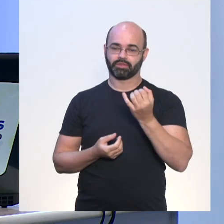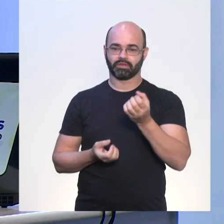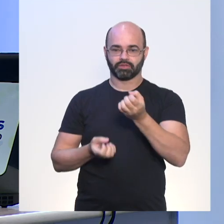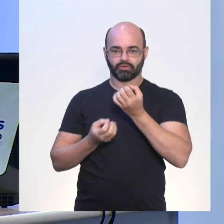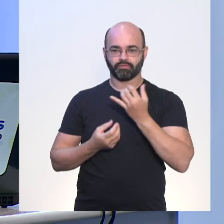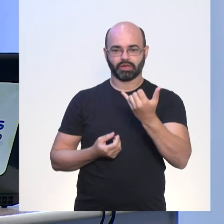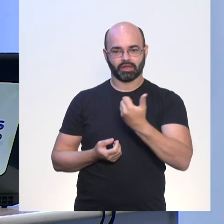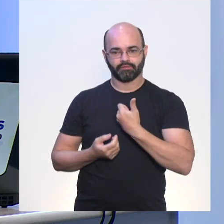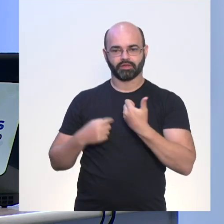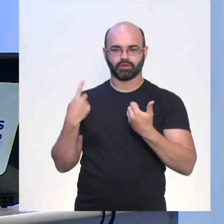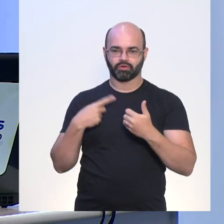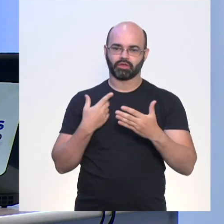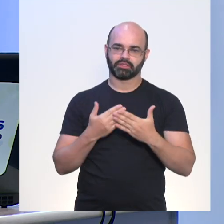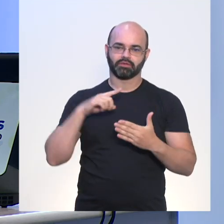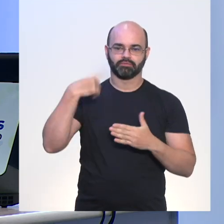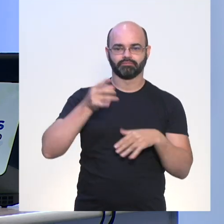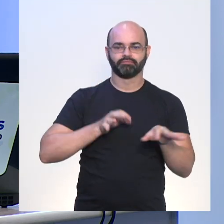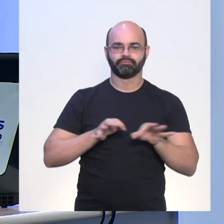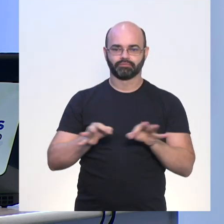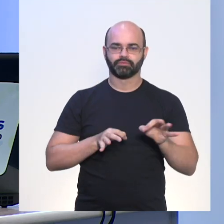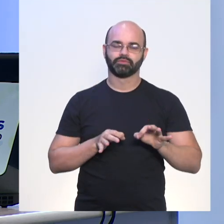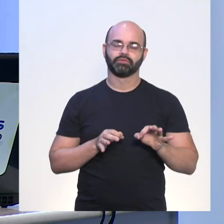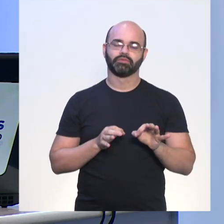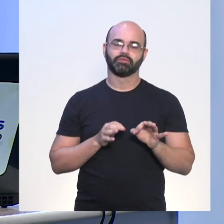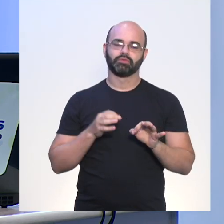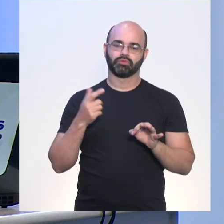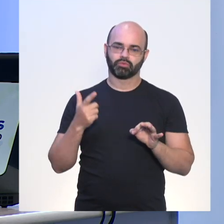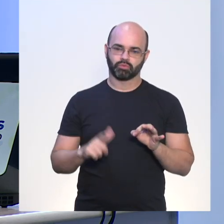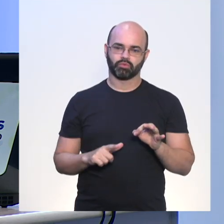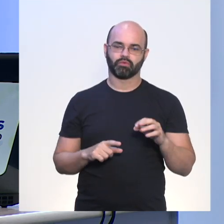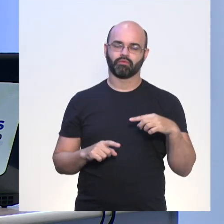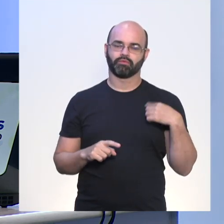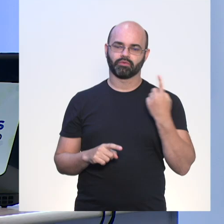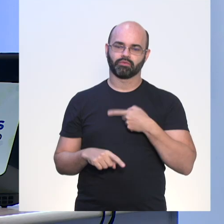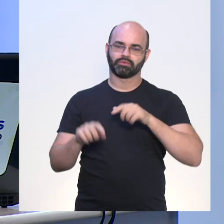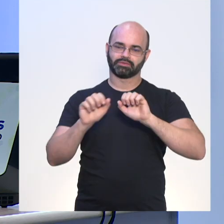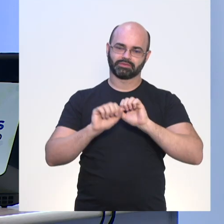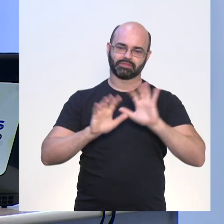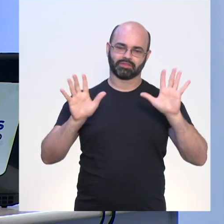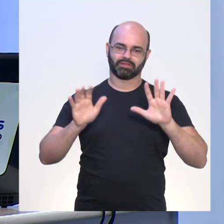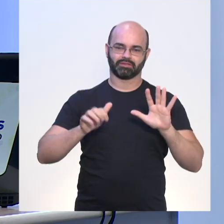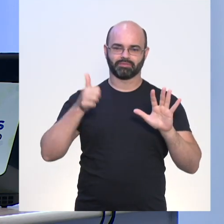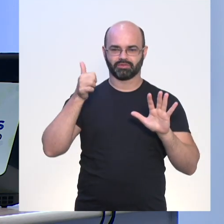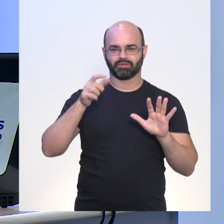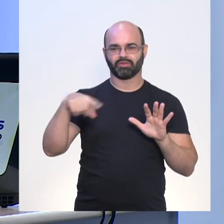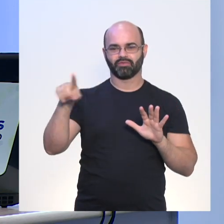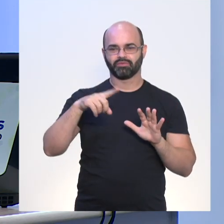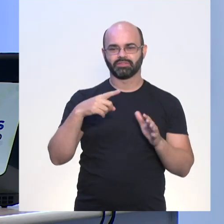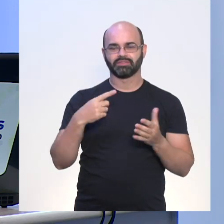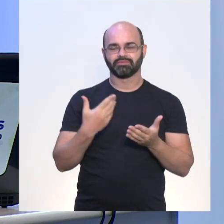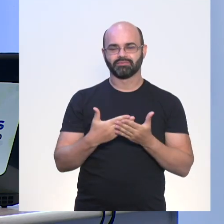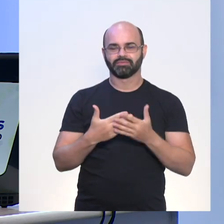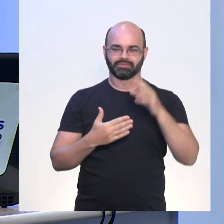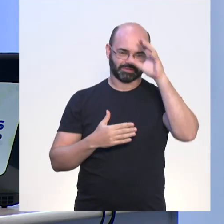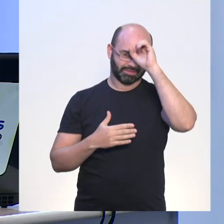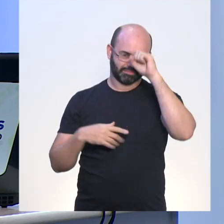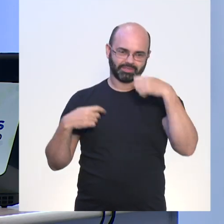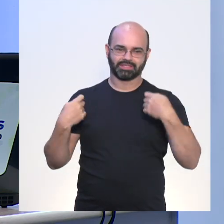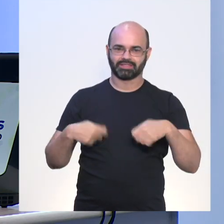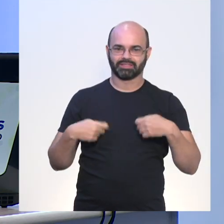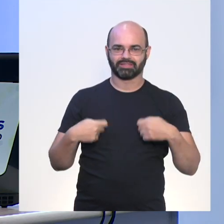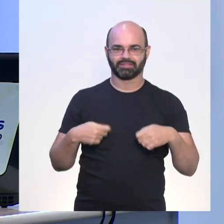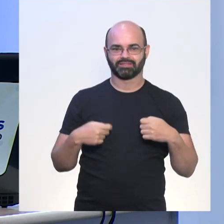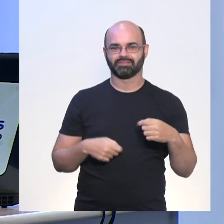nossos próximos encontros, pensando de uma forma a atender melhor, né, as demandas e as necessidades de